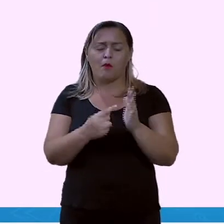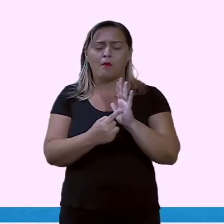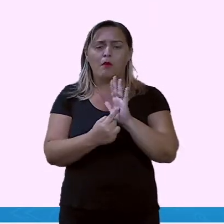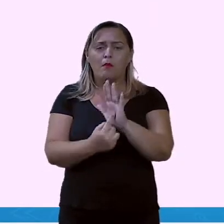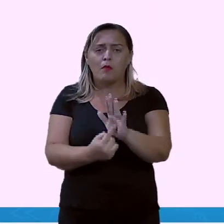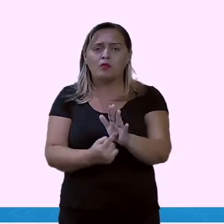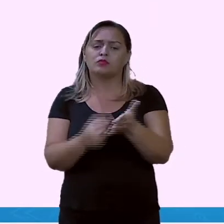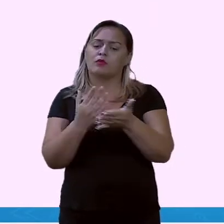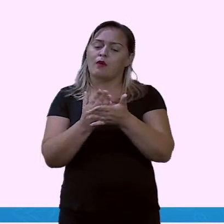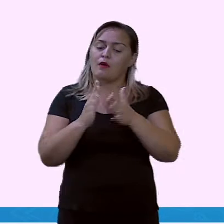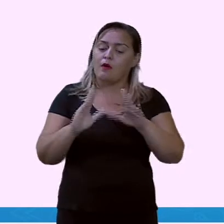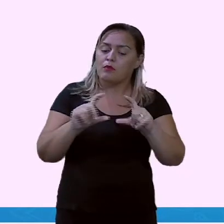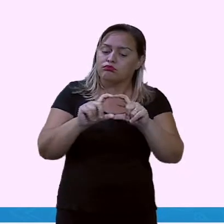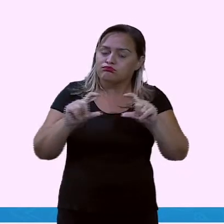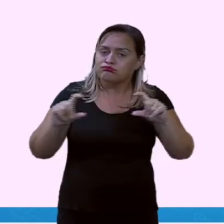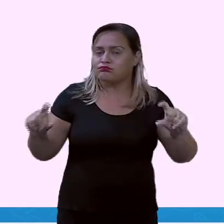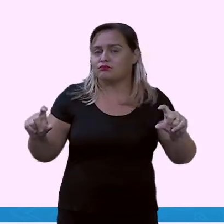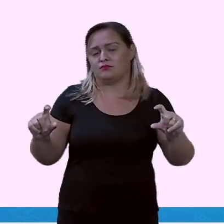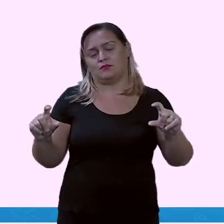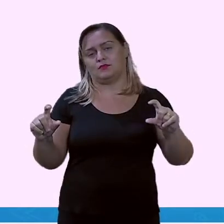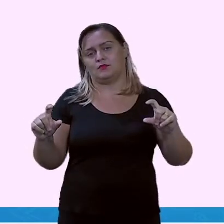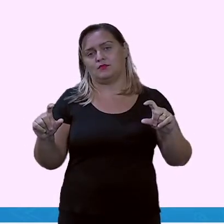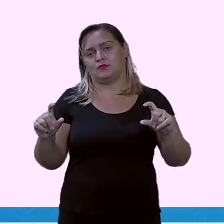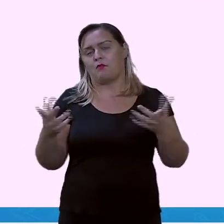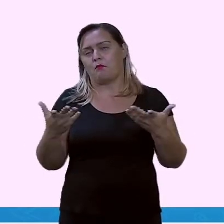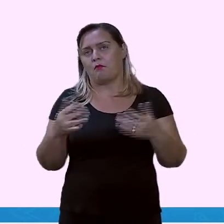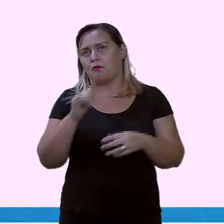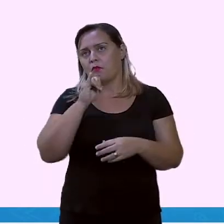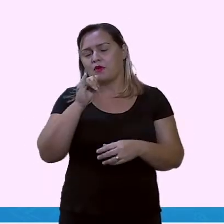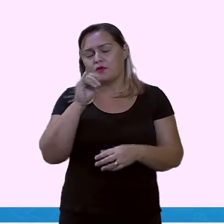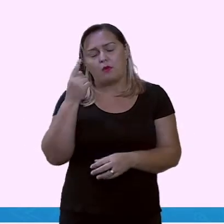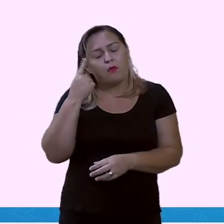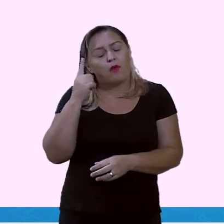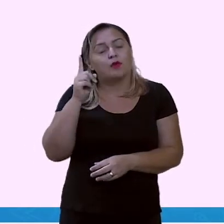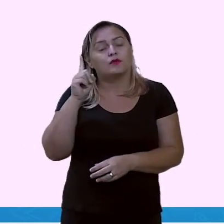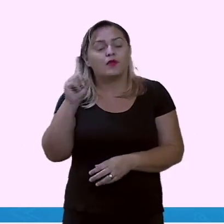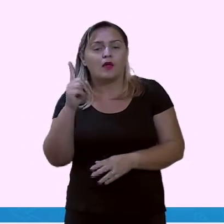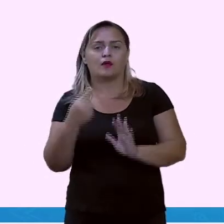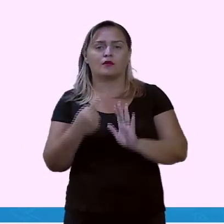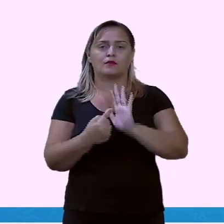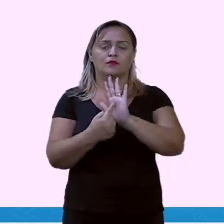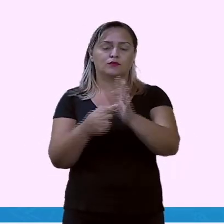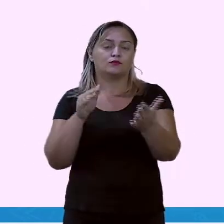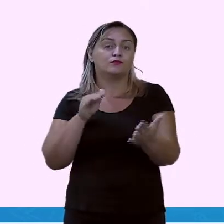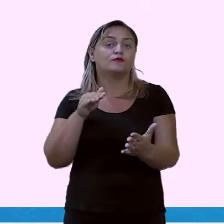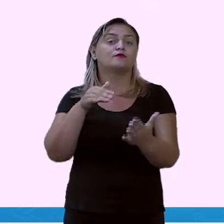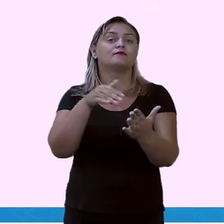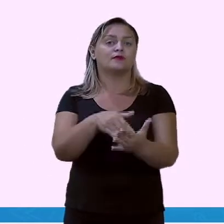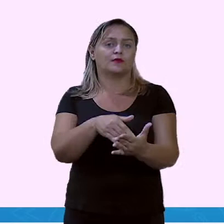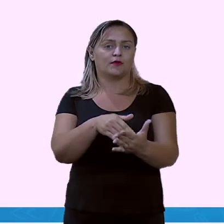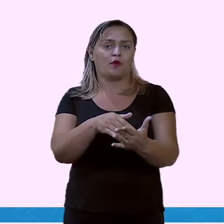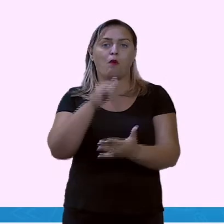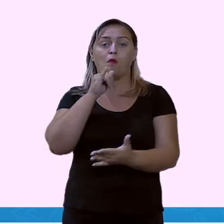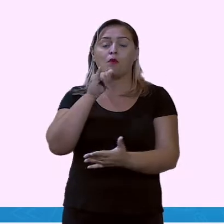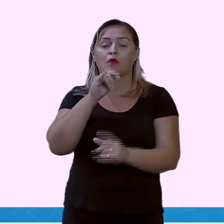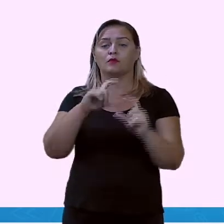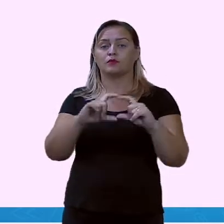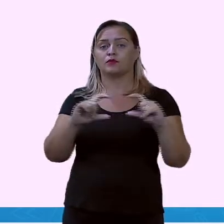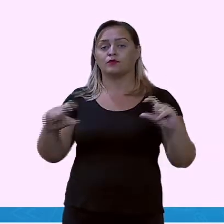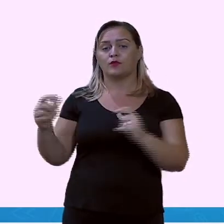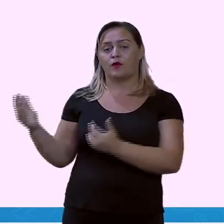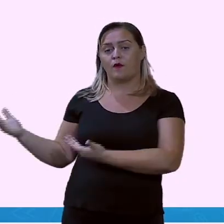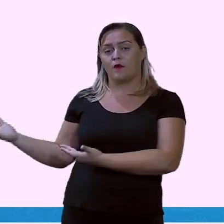a ideia ou o discurso e iniciar um outro período? Vamos ver um exemplo aqui nessa frase que eu trouxe para